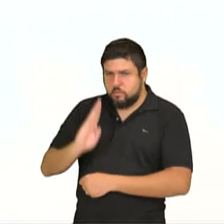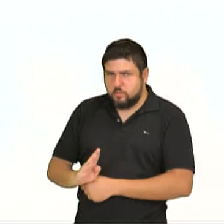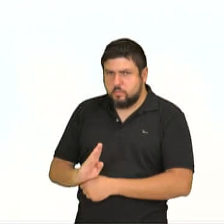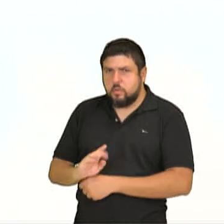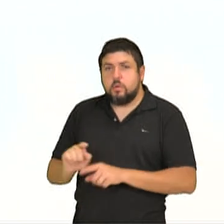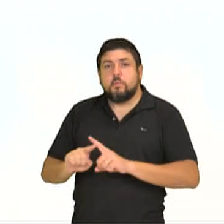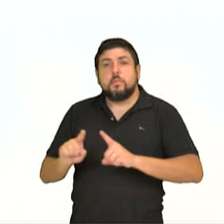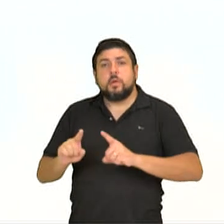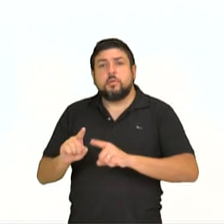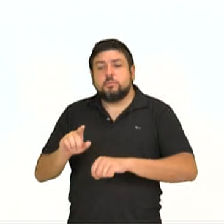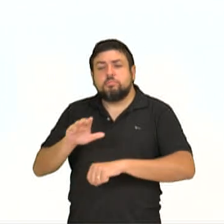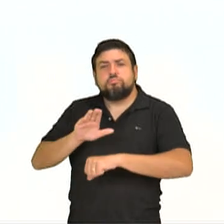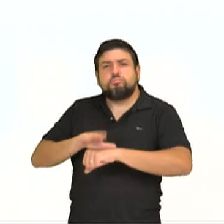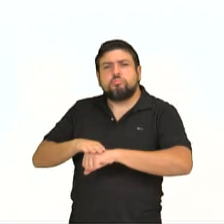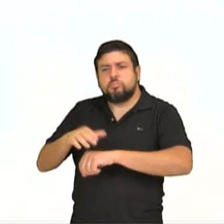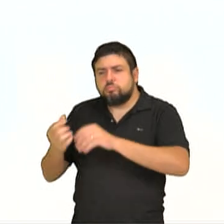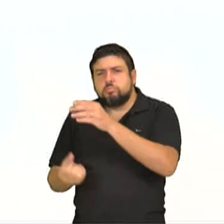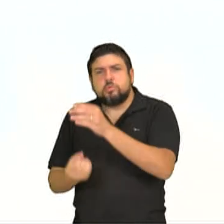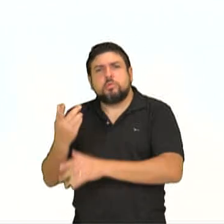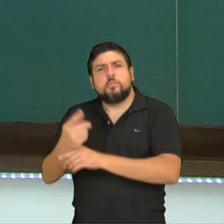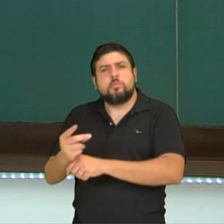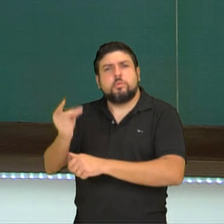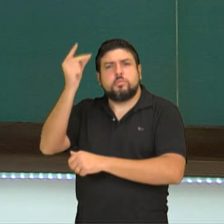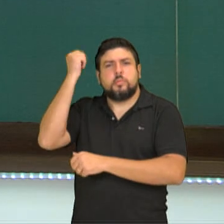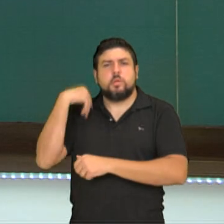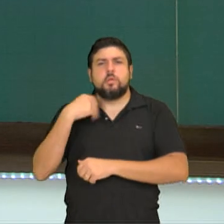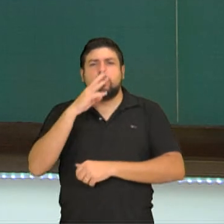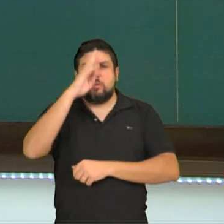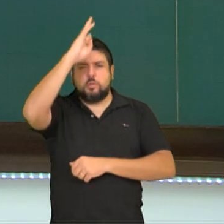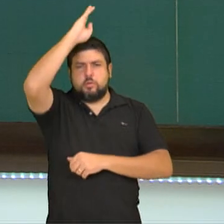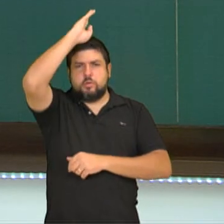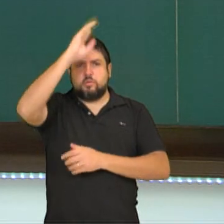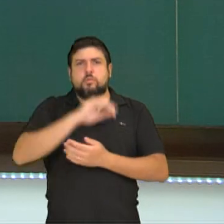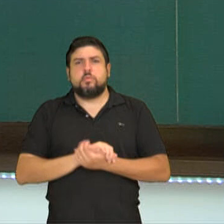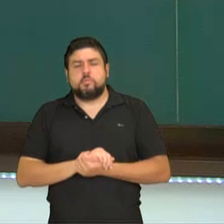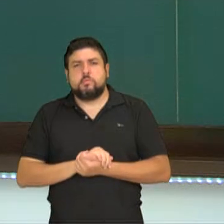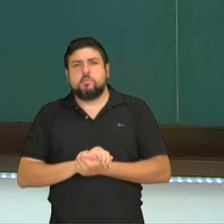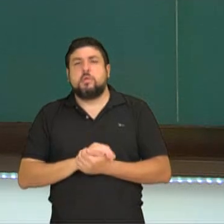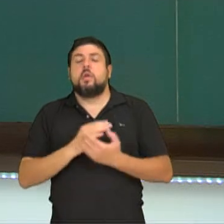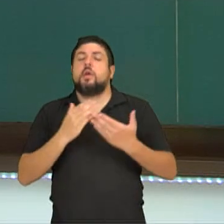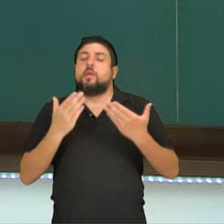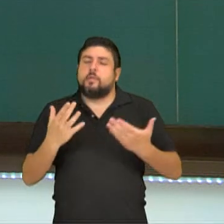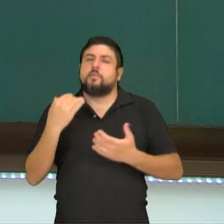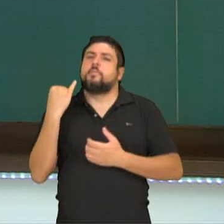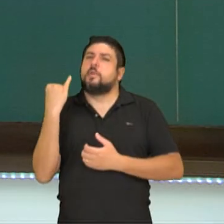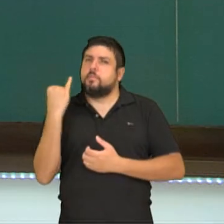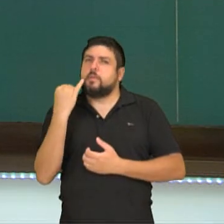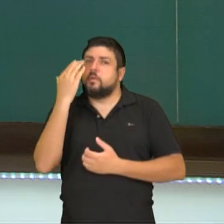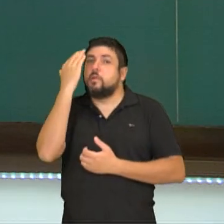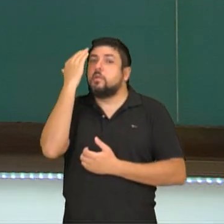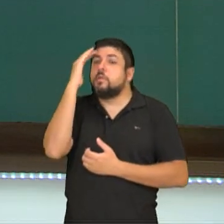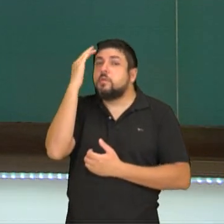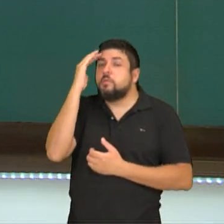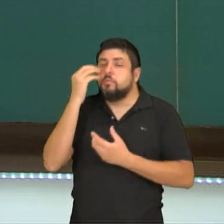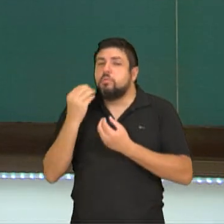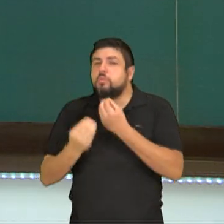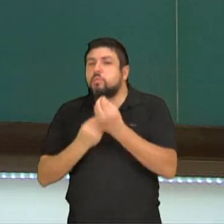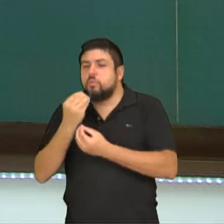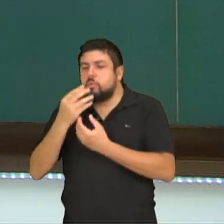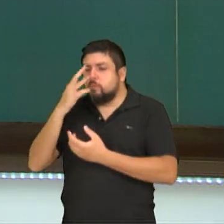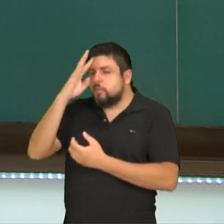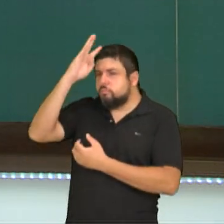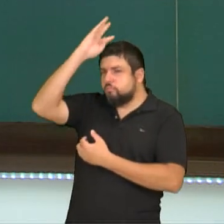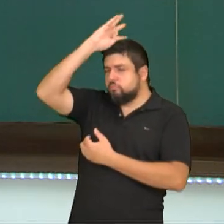Roma Antiga. Então, tá aí uma importância da gente estudar esses povos